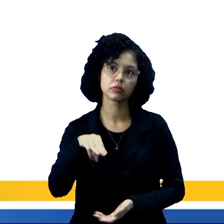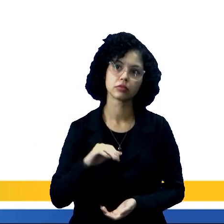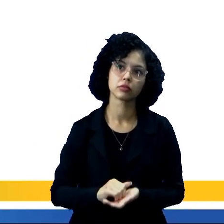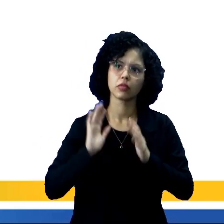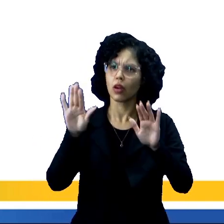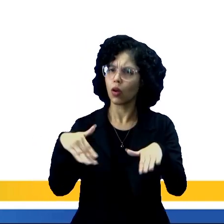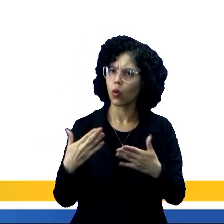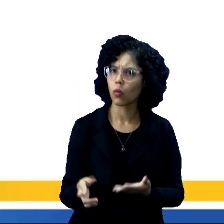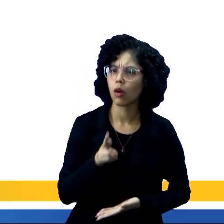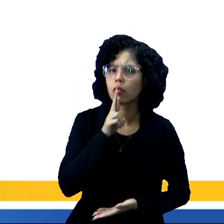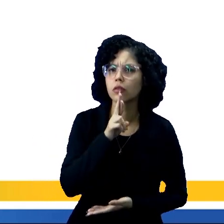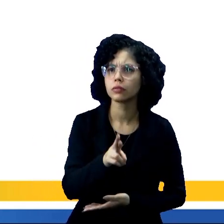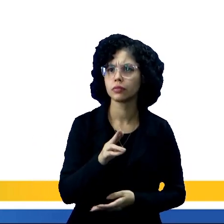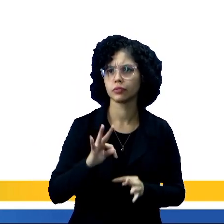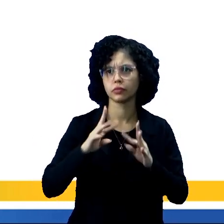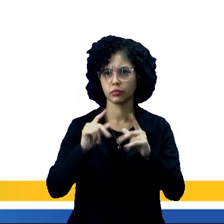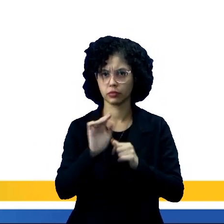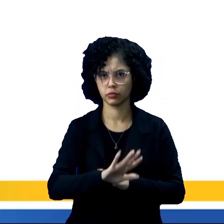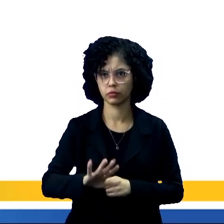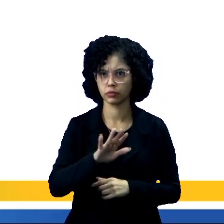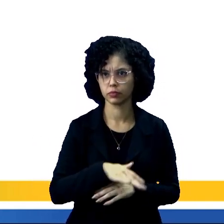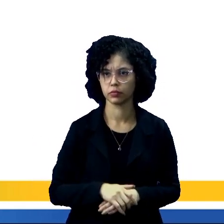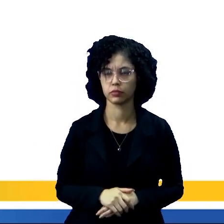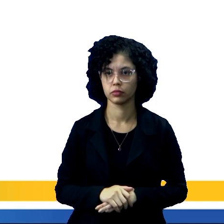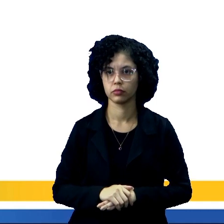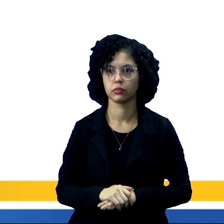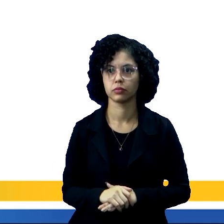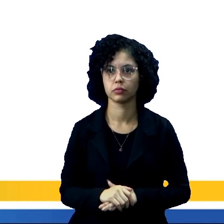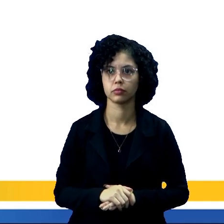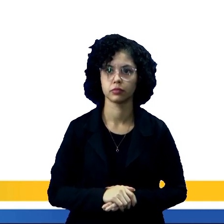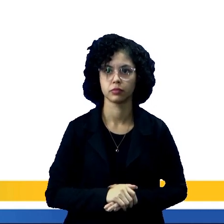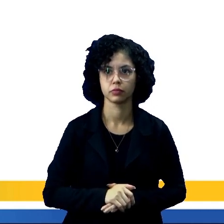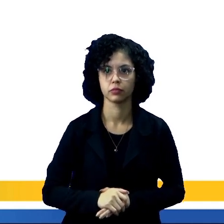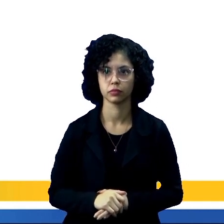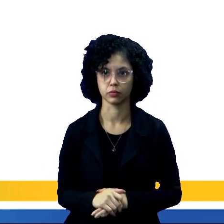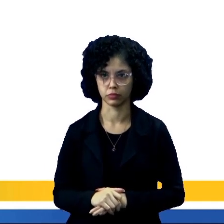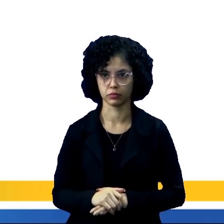2 centímetros. Calcule a área total do cilindro.